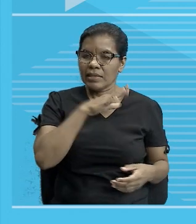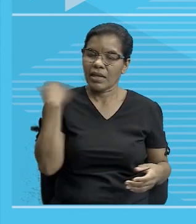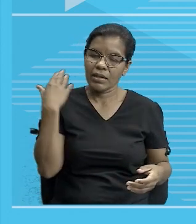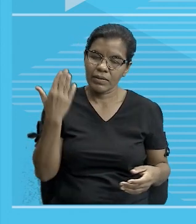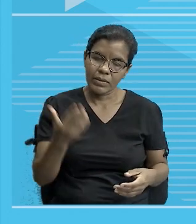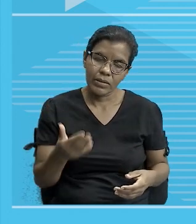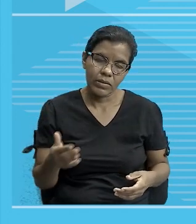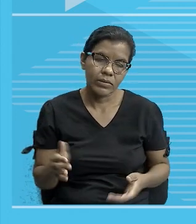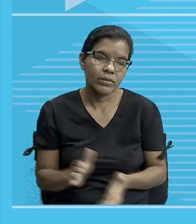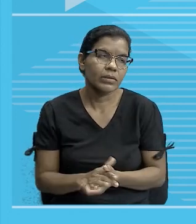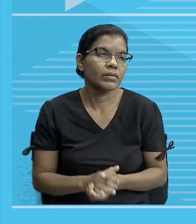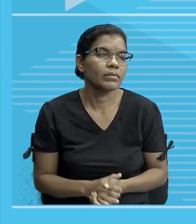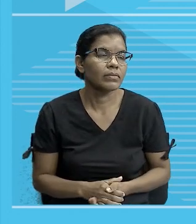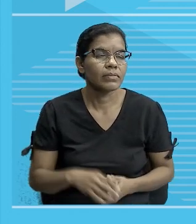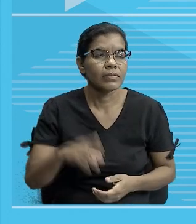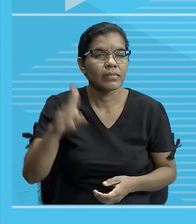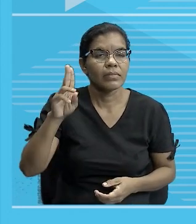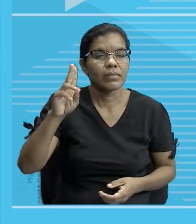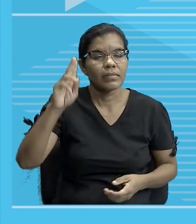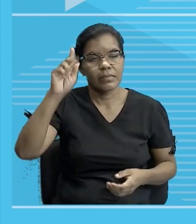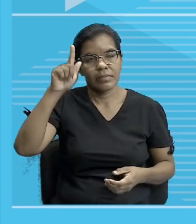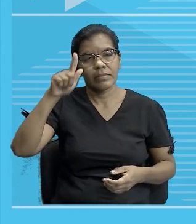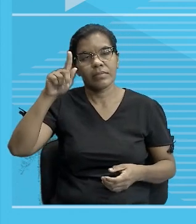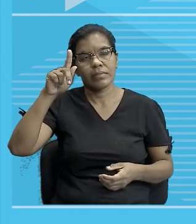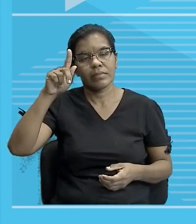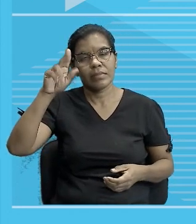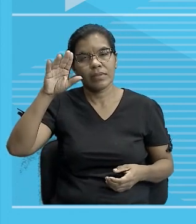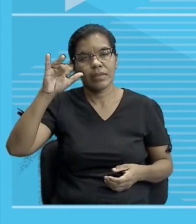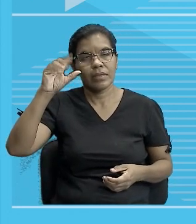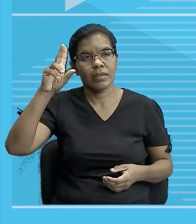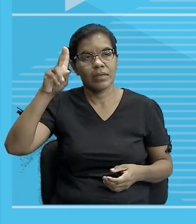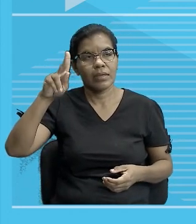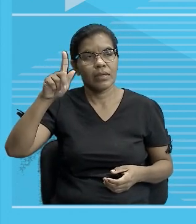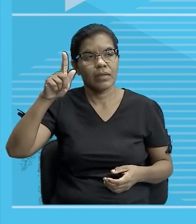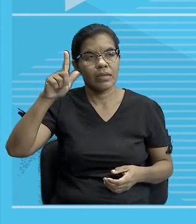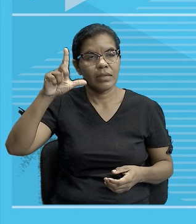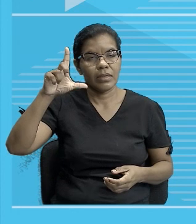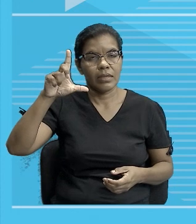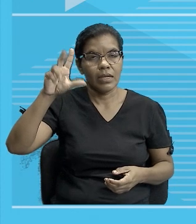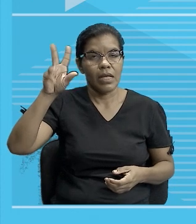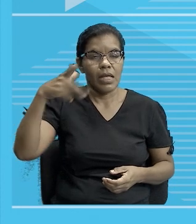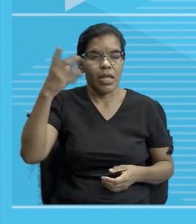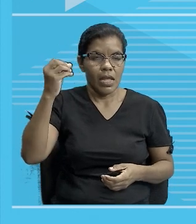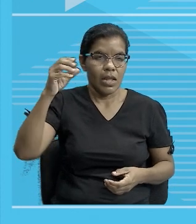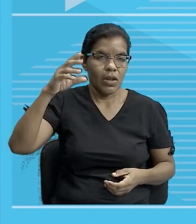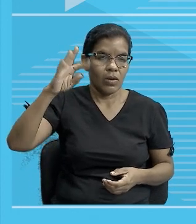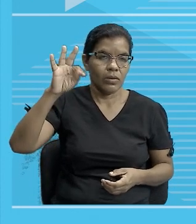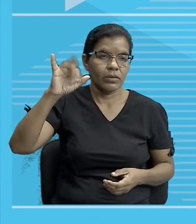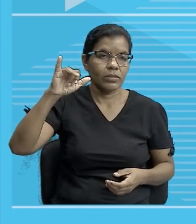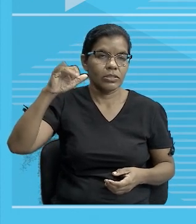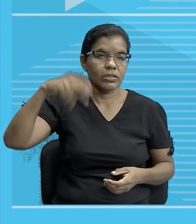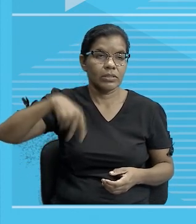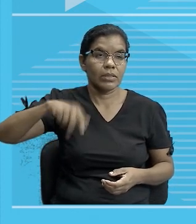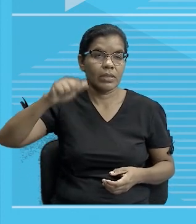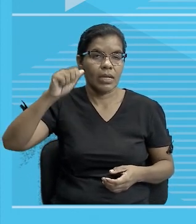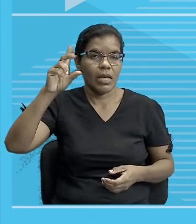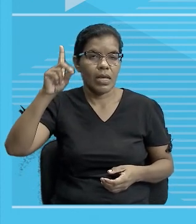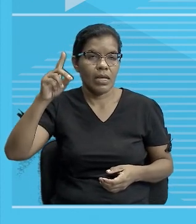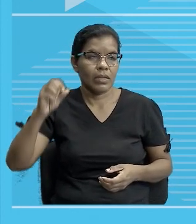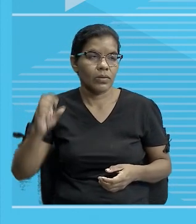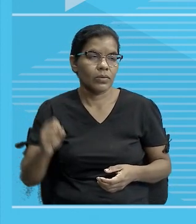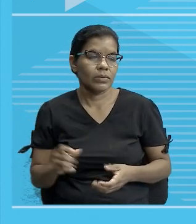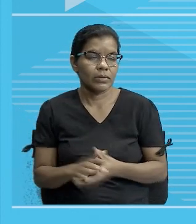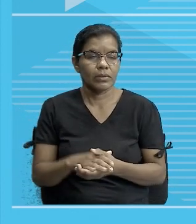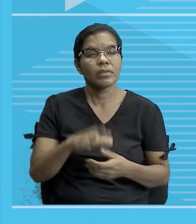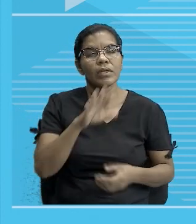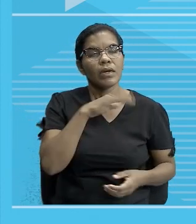guilhotinados. E eram guilhotinados. Eu vou botar bem aqui, olha. Os inimigos da revolução eram